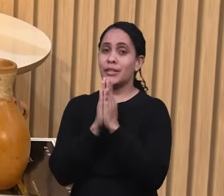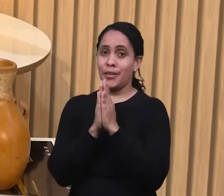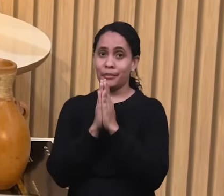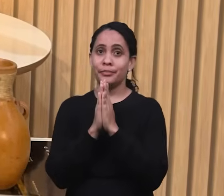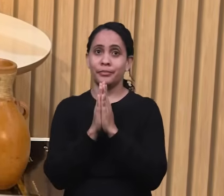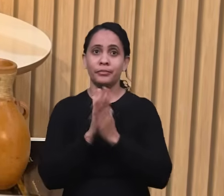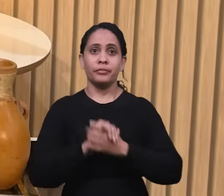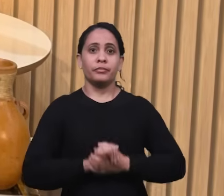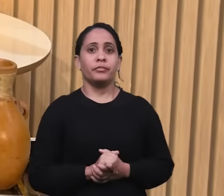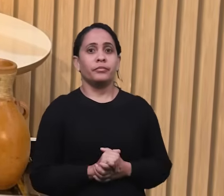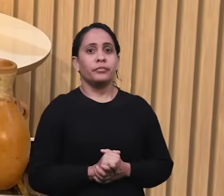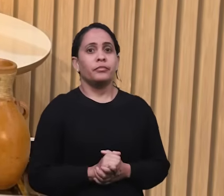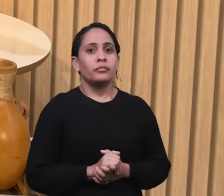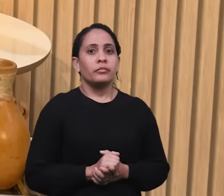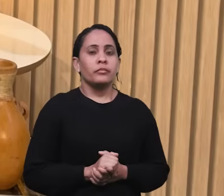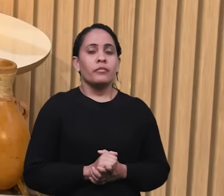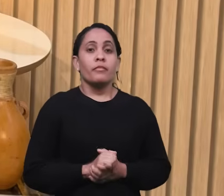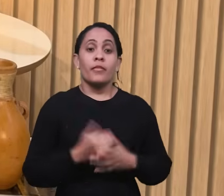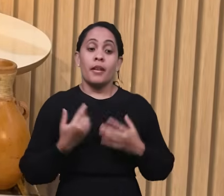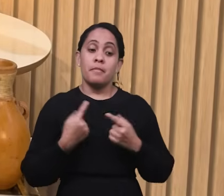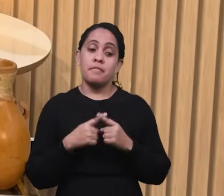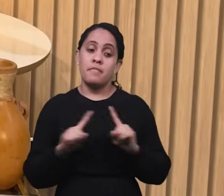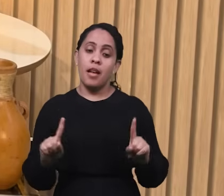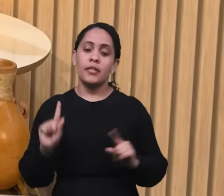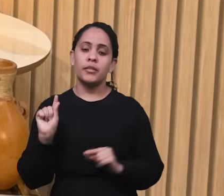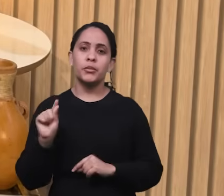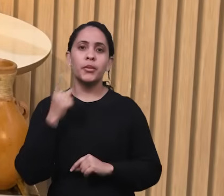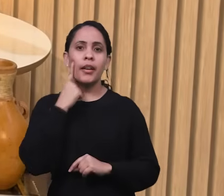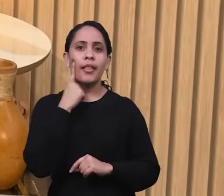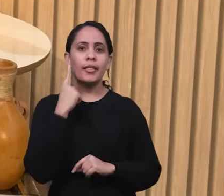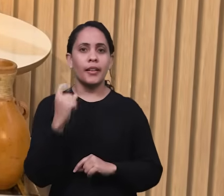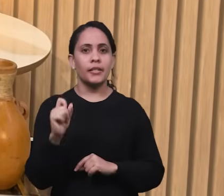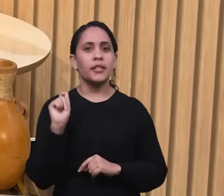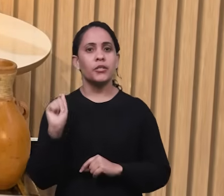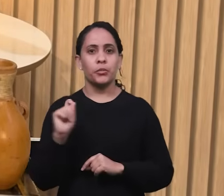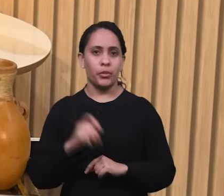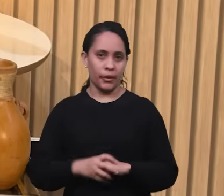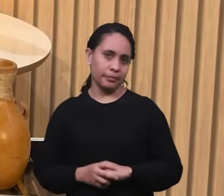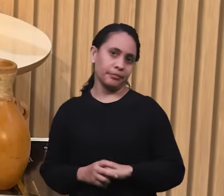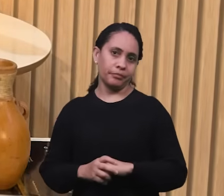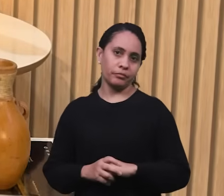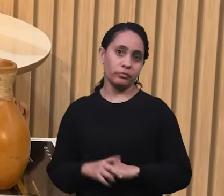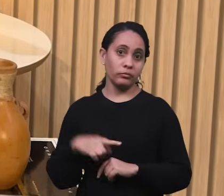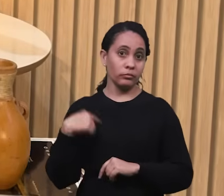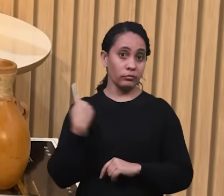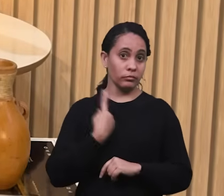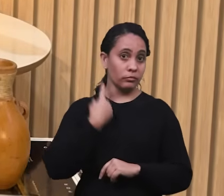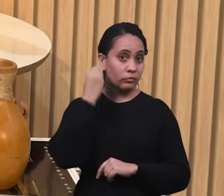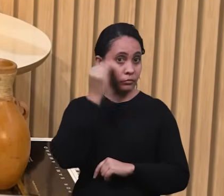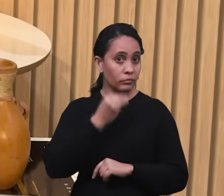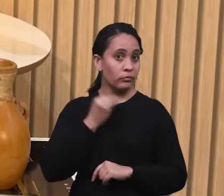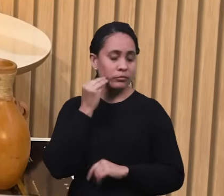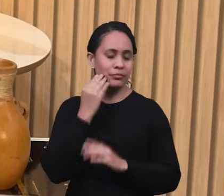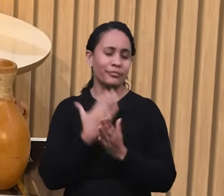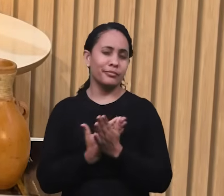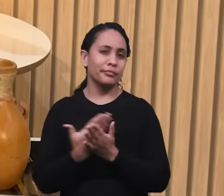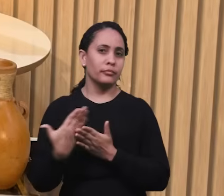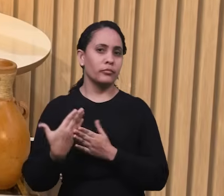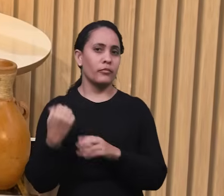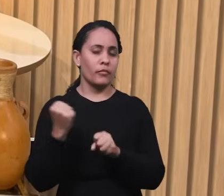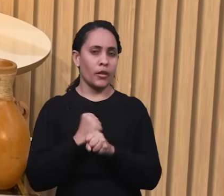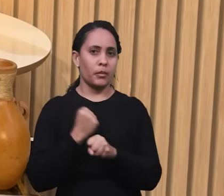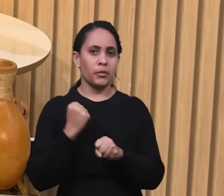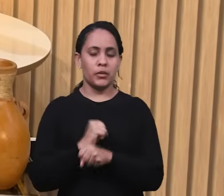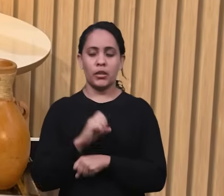isso é interessante porque a nossa experiência, logo no início desta obra, 56 anos atrás, foi